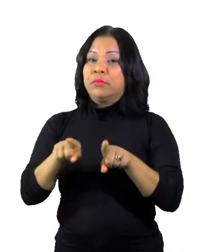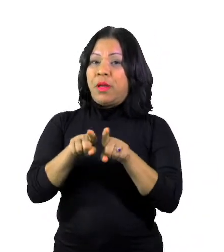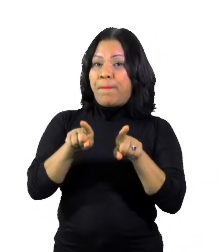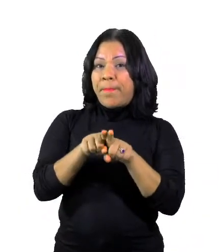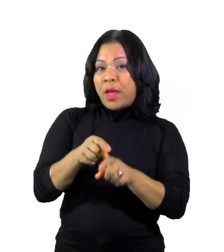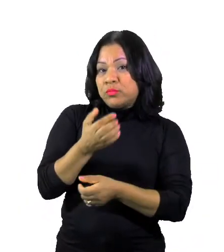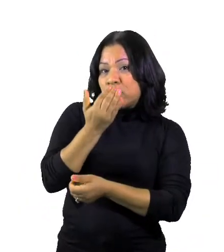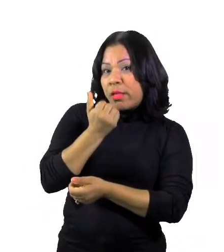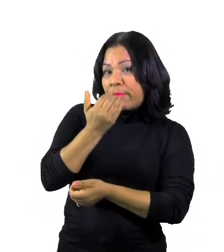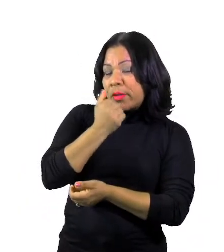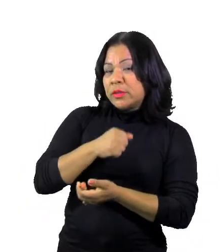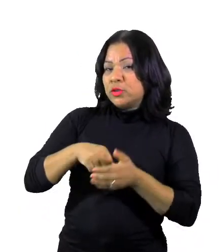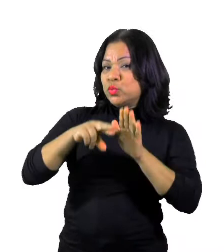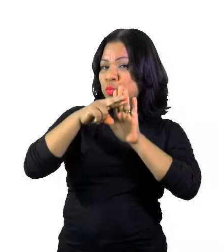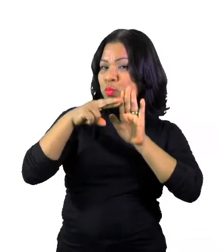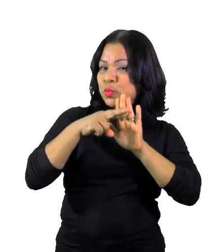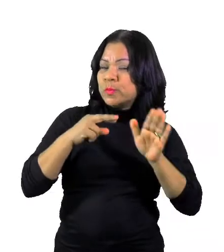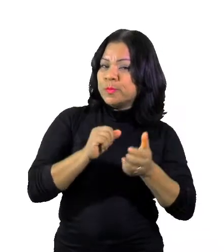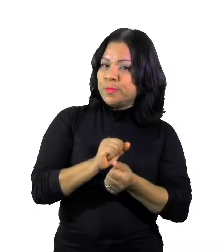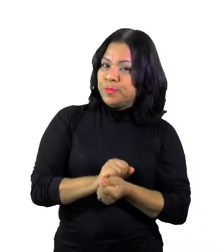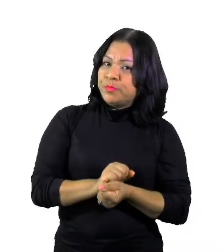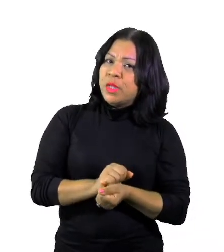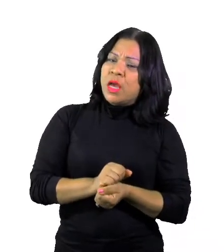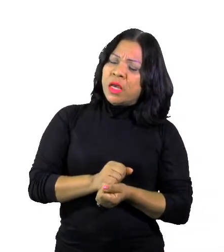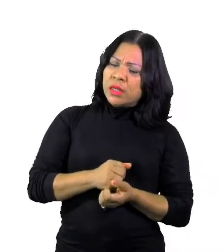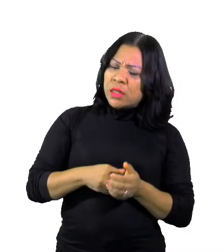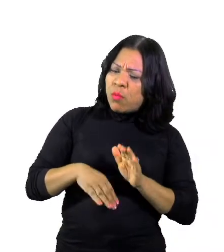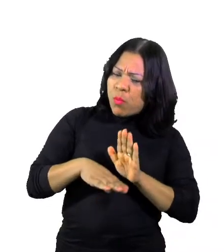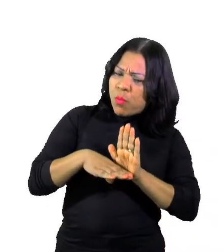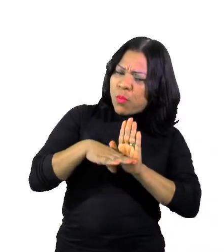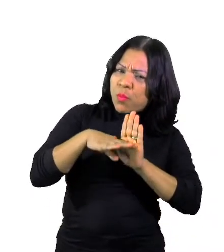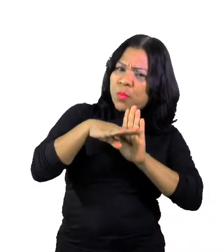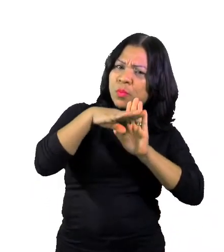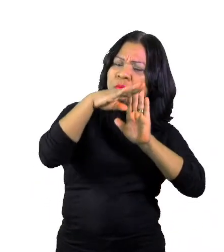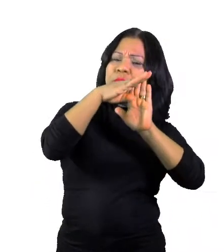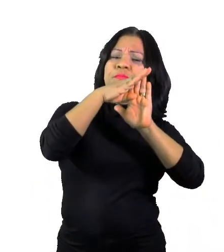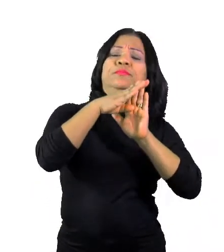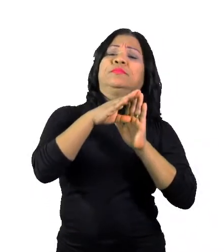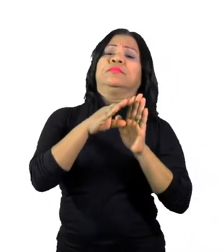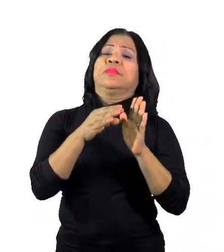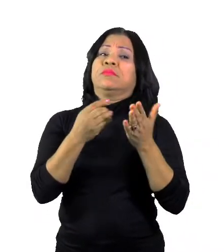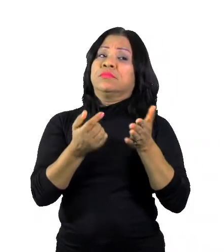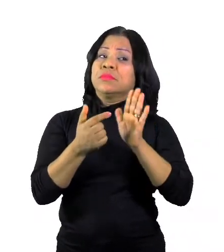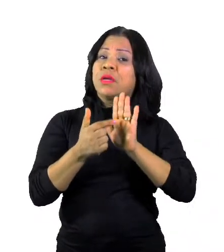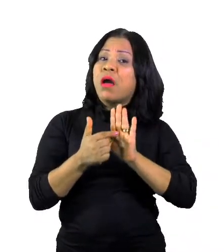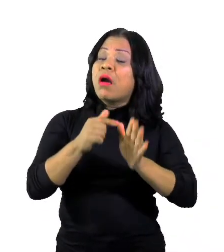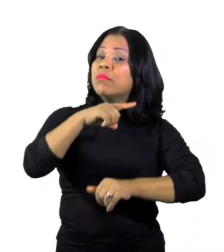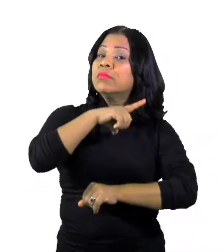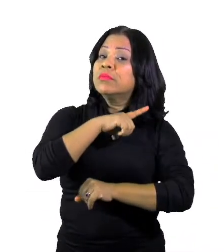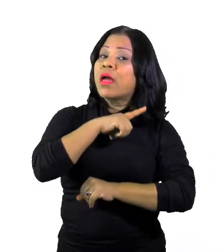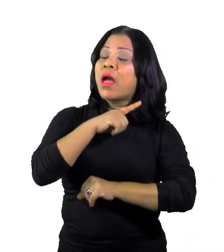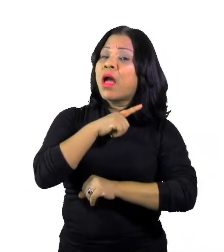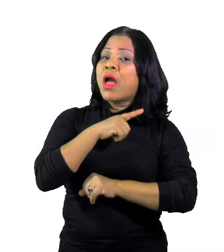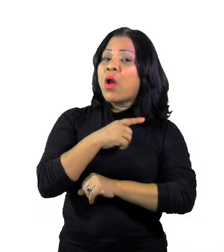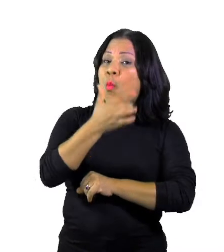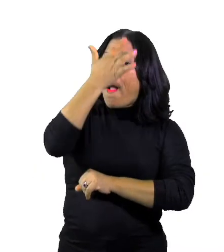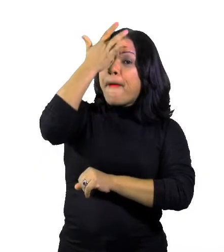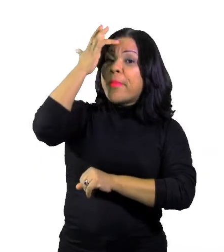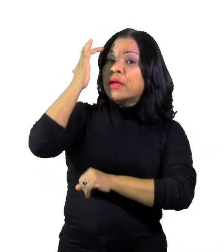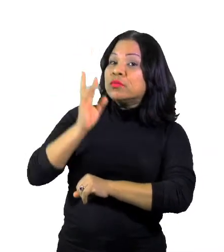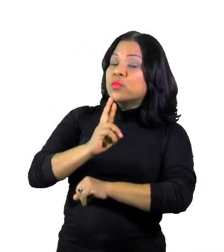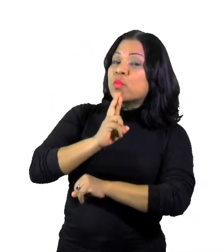Essa sucessão de acontecimentos é contada por um narrador e está estruturada